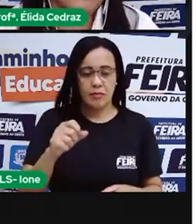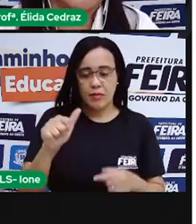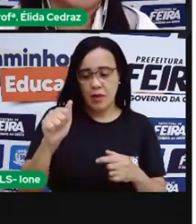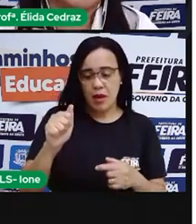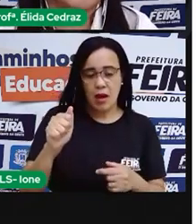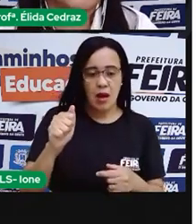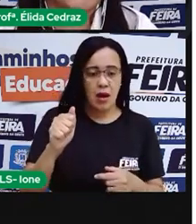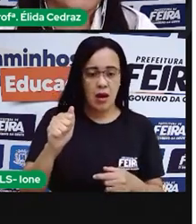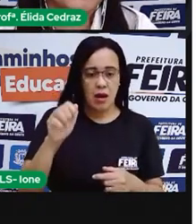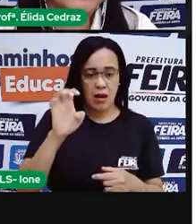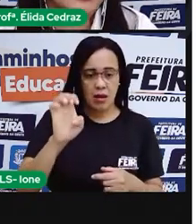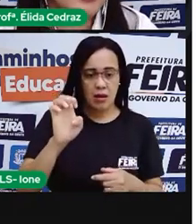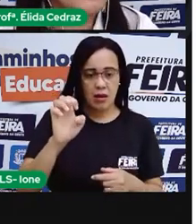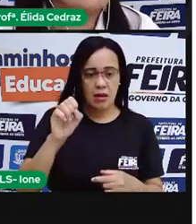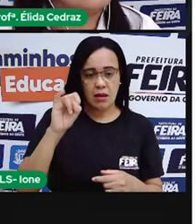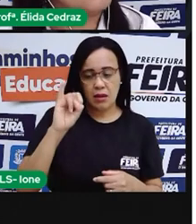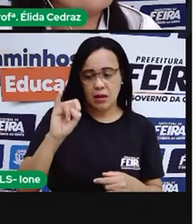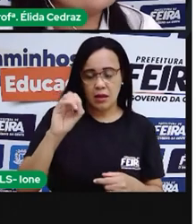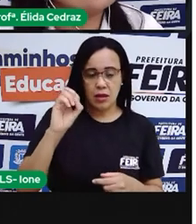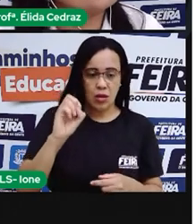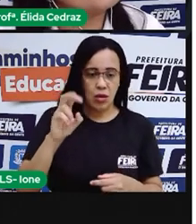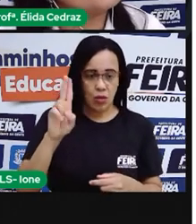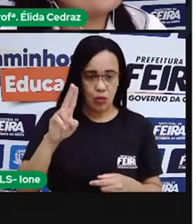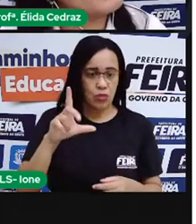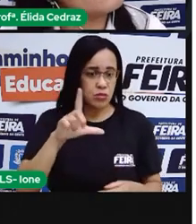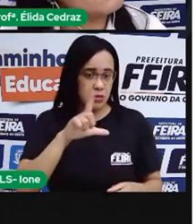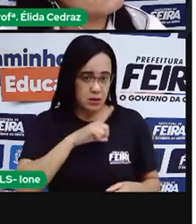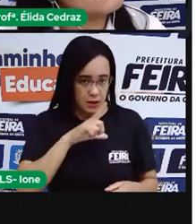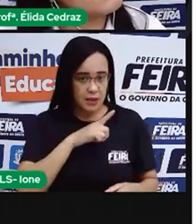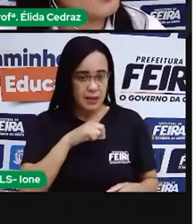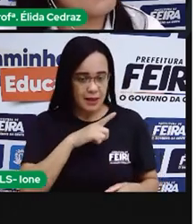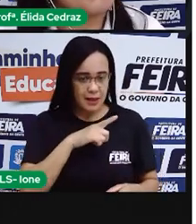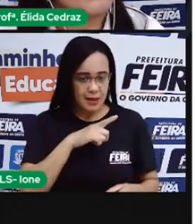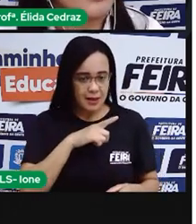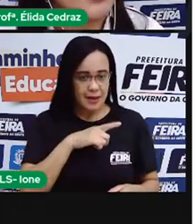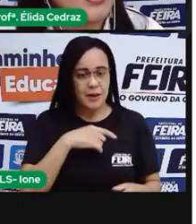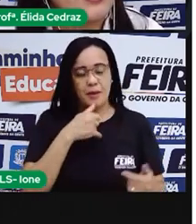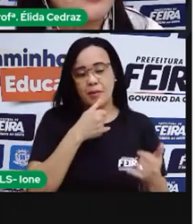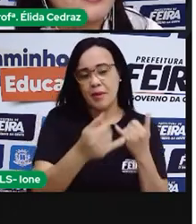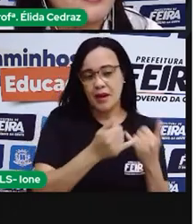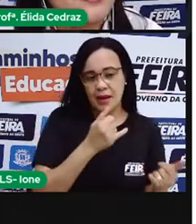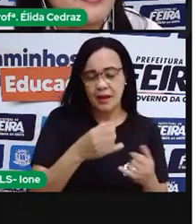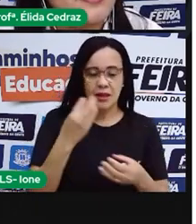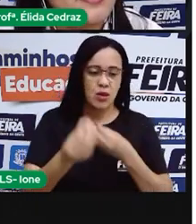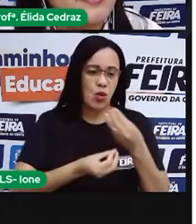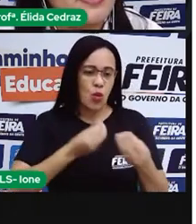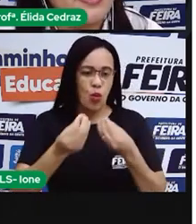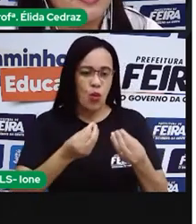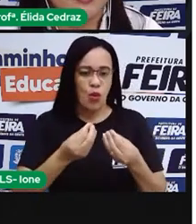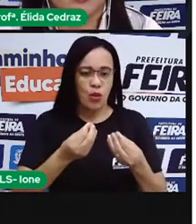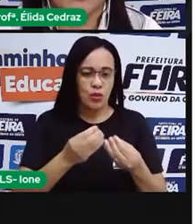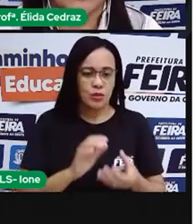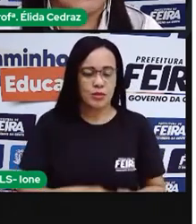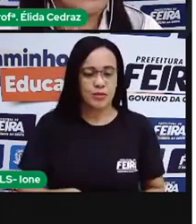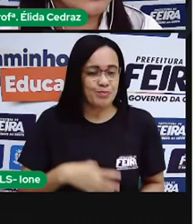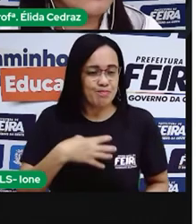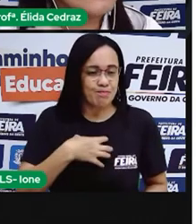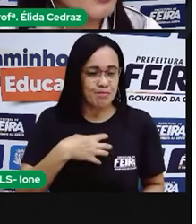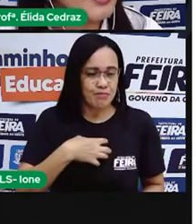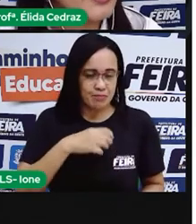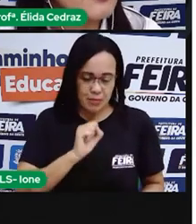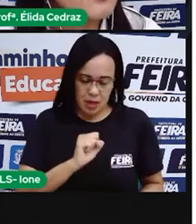que vamos pronunciar como se fosse o S inicial. Assim.